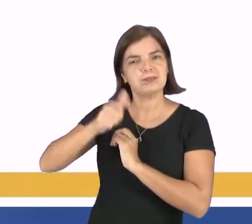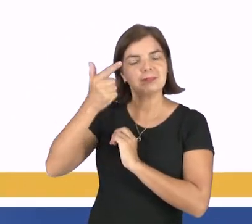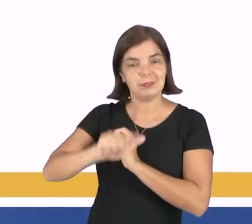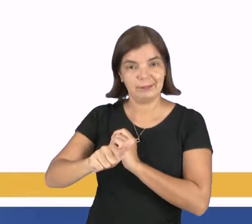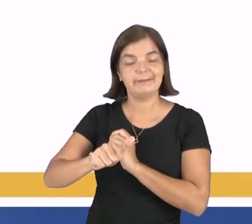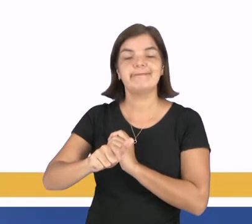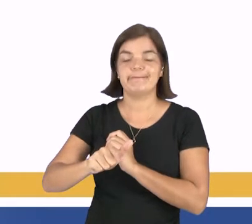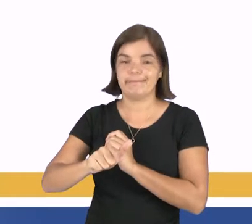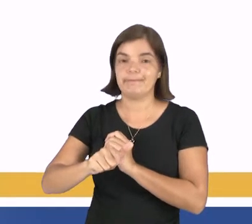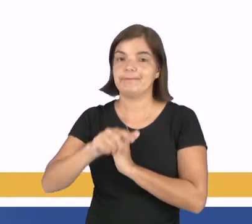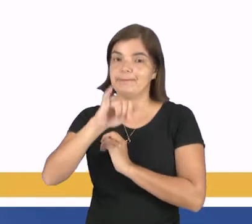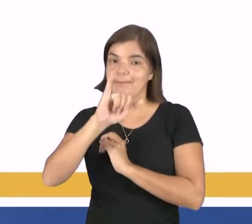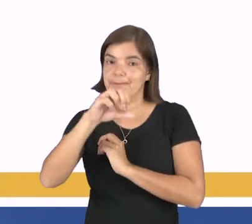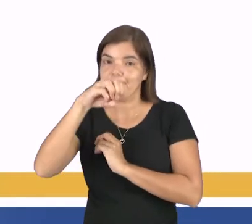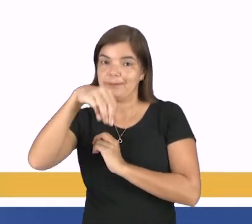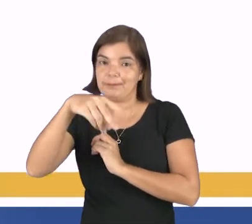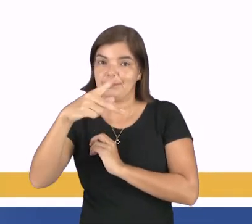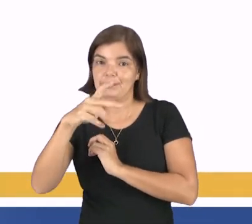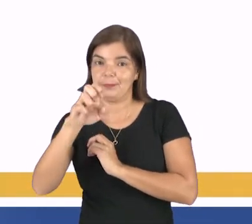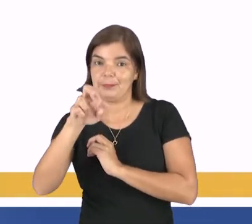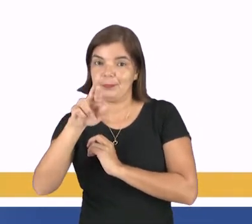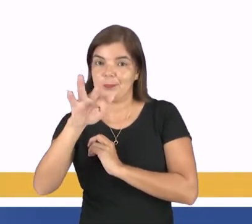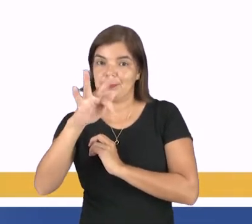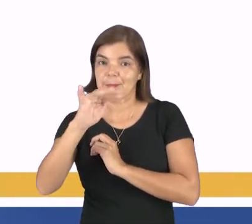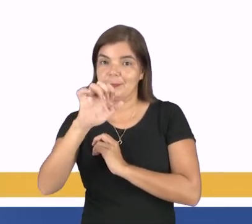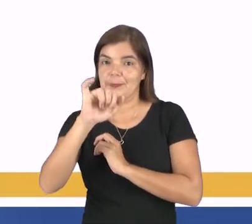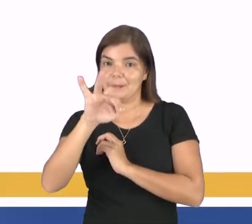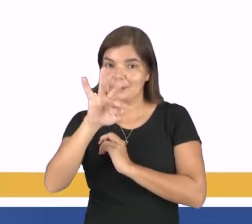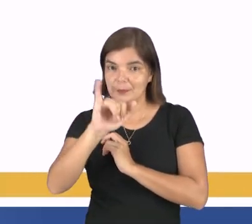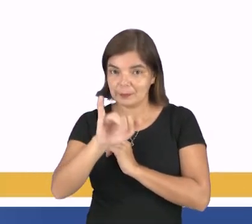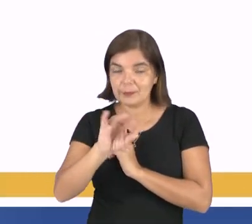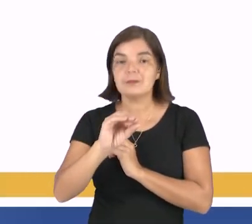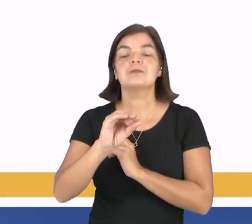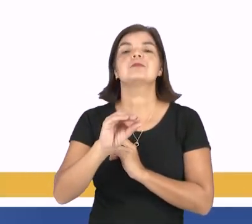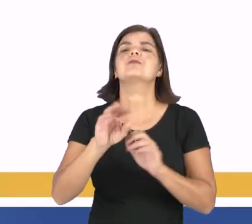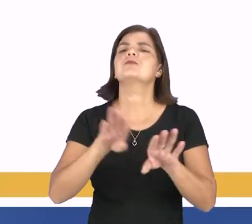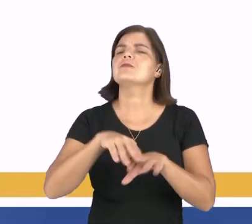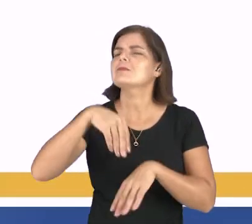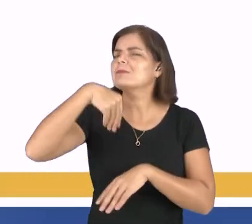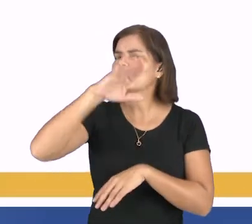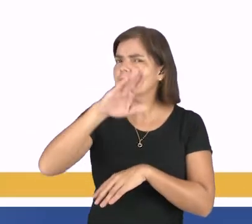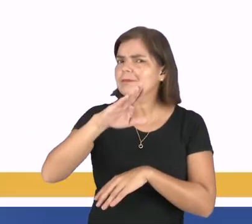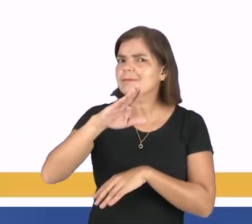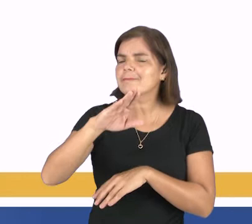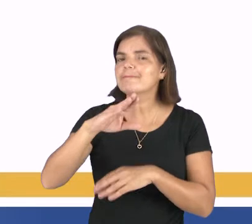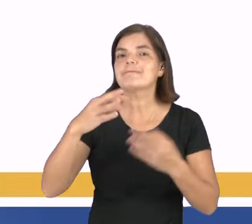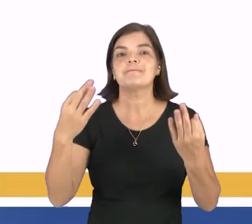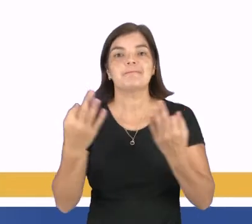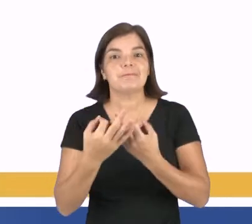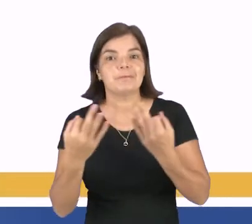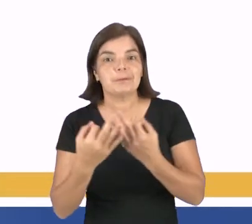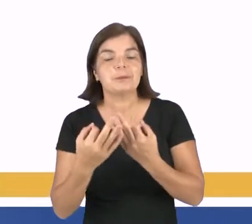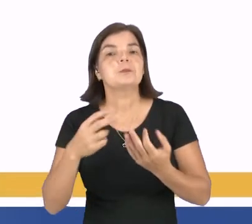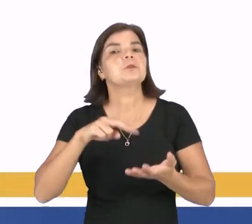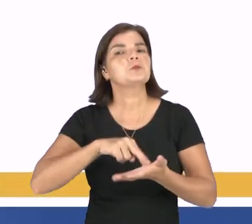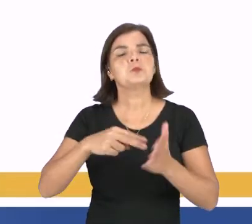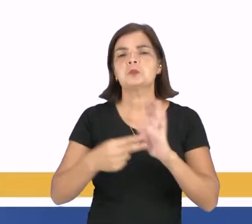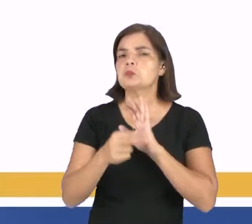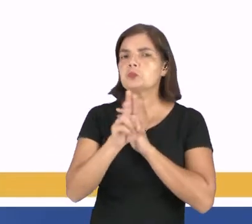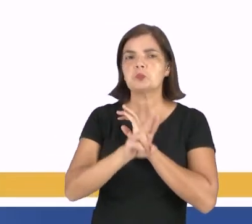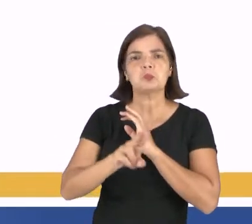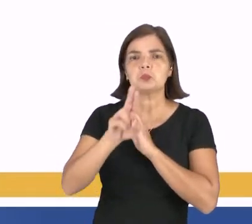de pretérito imperfeito. E o que é o pretérito mais que perfeito? Hoje em dia, nós não usamos na